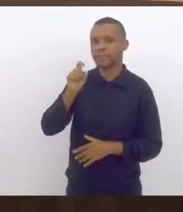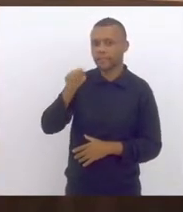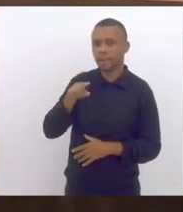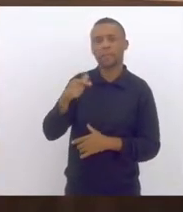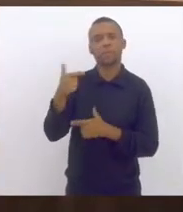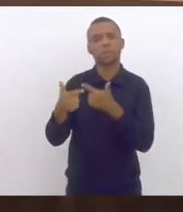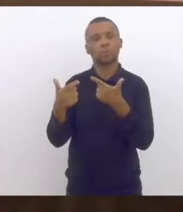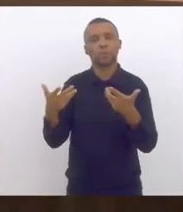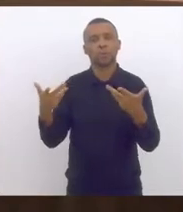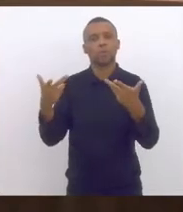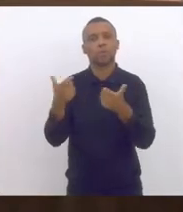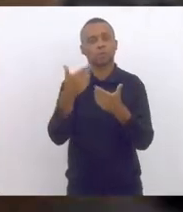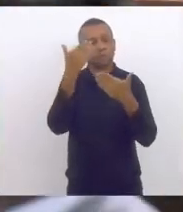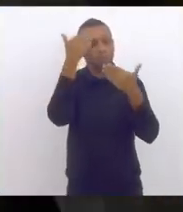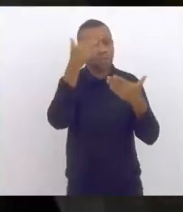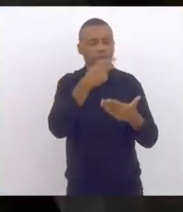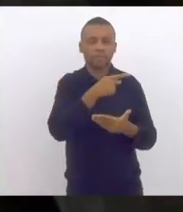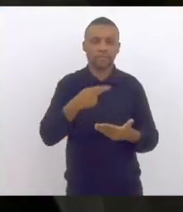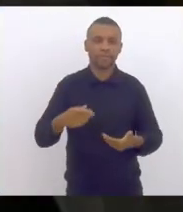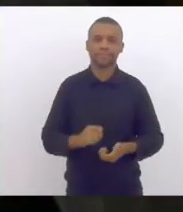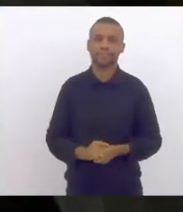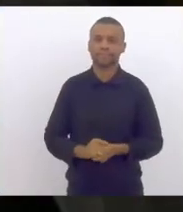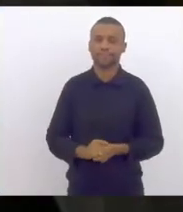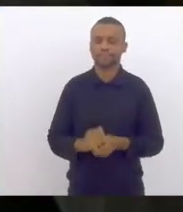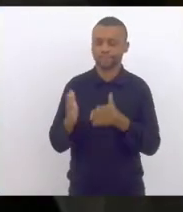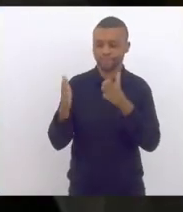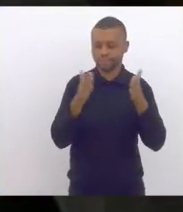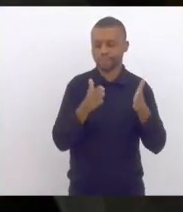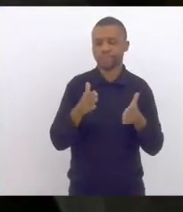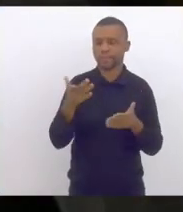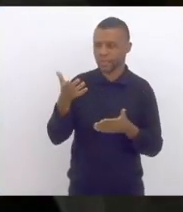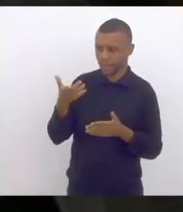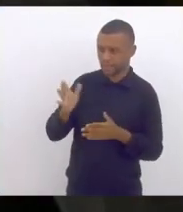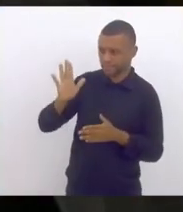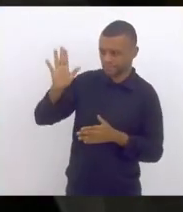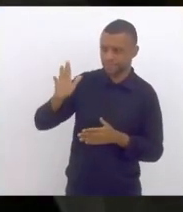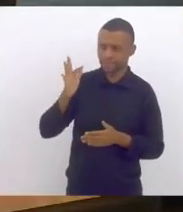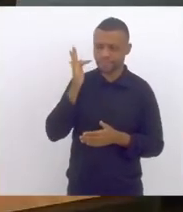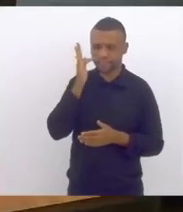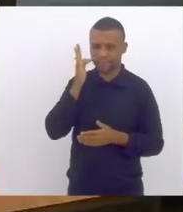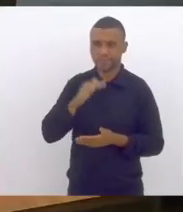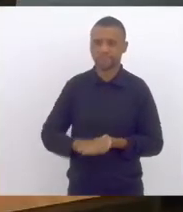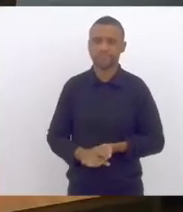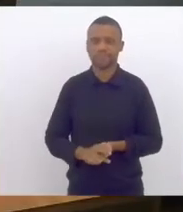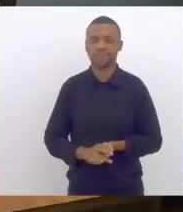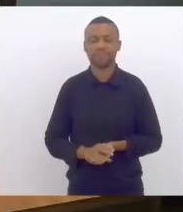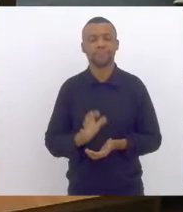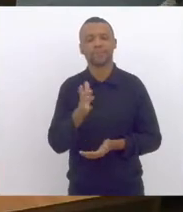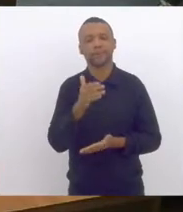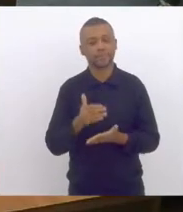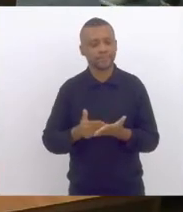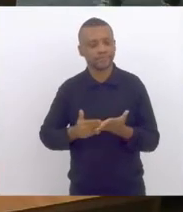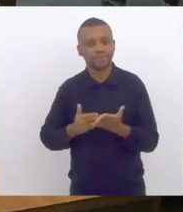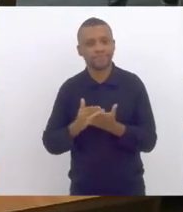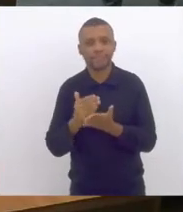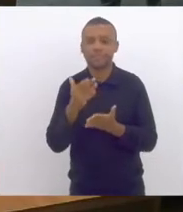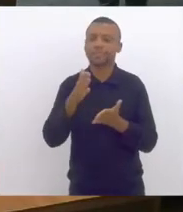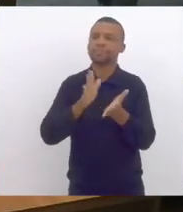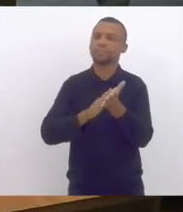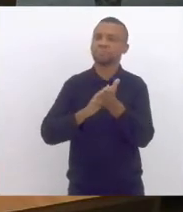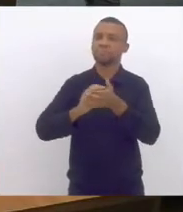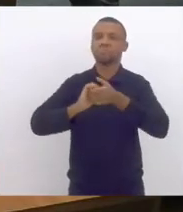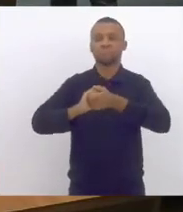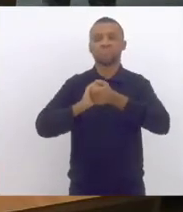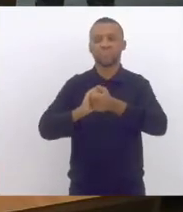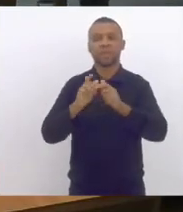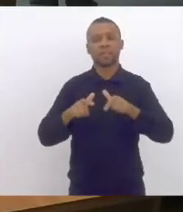Muito obrigada, presidente. Obrigado, deputada Renata. Deputado Flávio, quer uma parte? Por favor. Deputado Valdec, quero elogiar a iniciativa do deputado